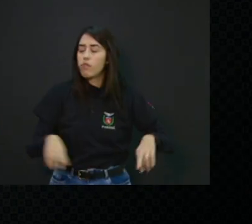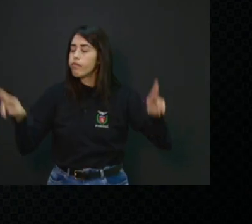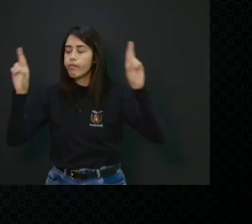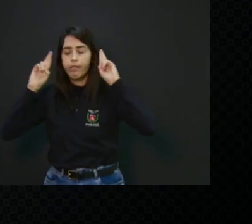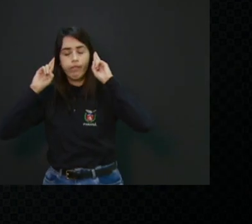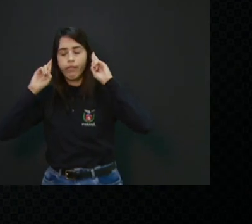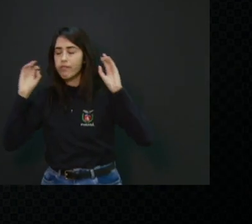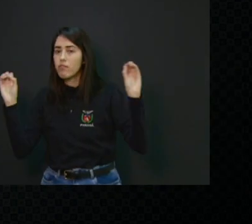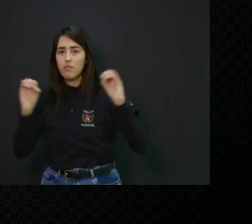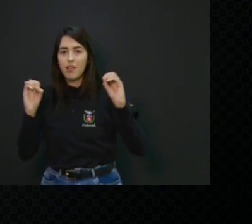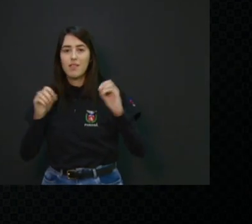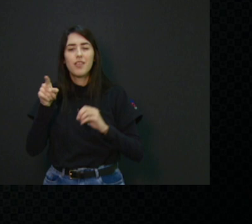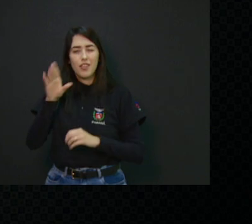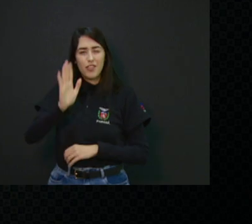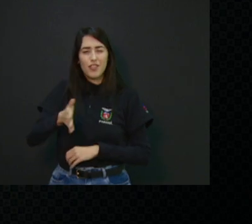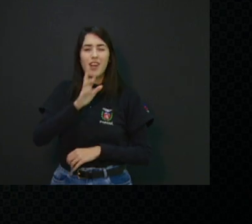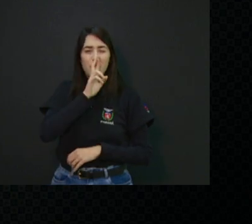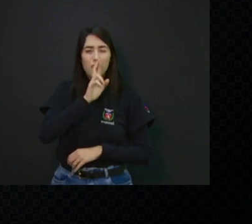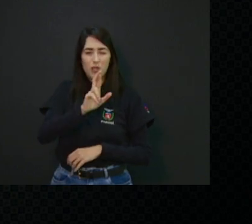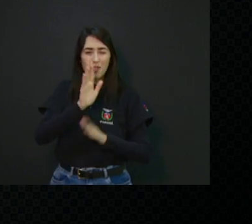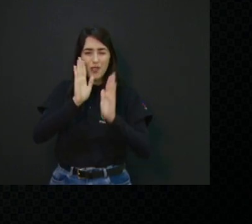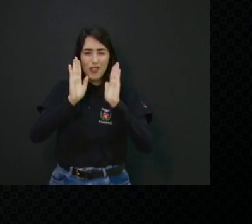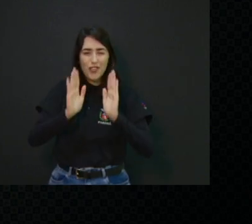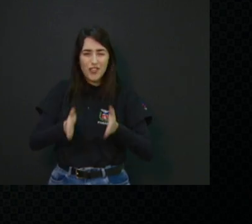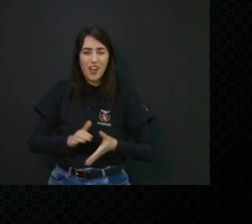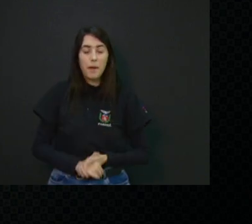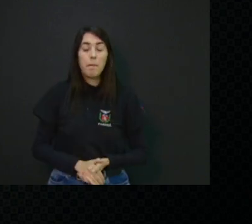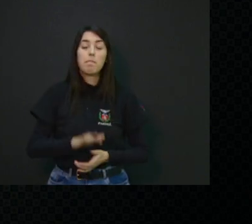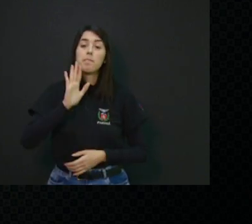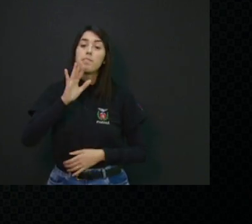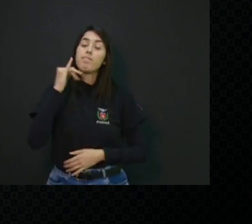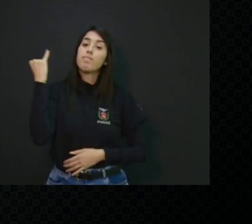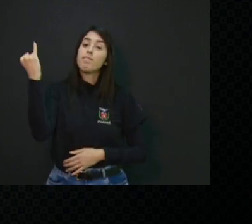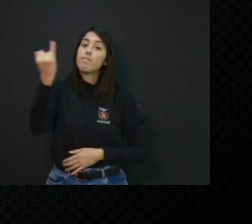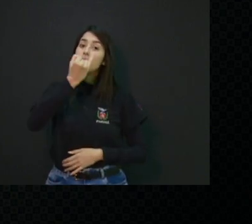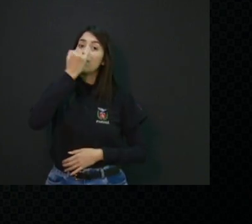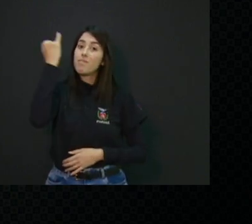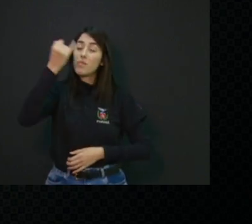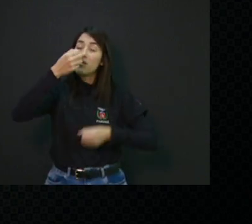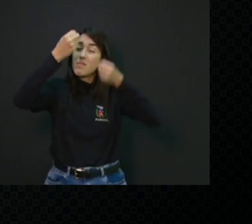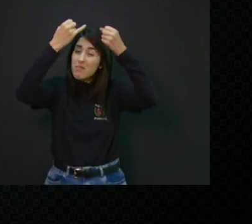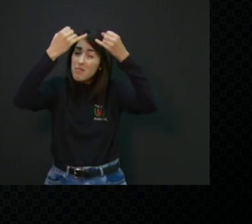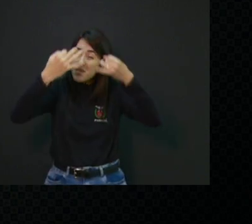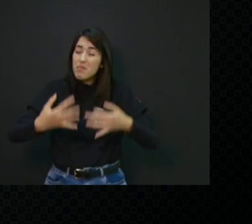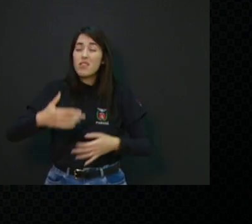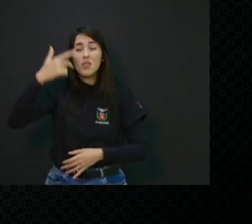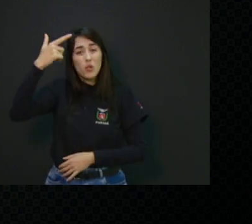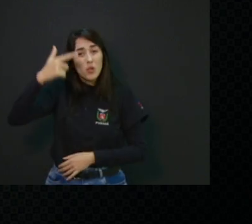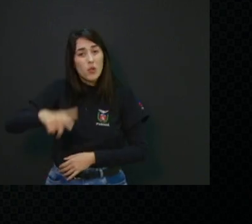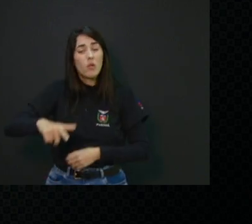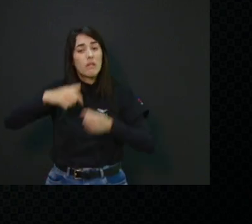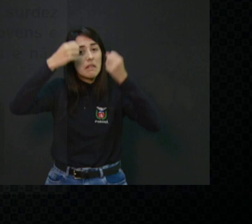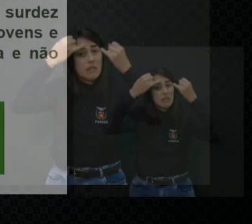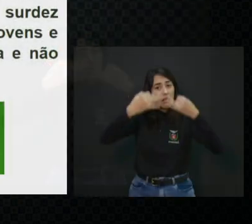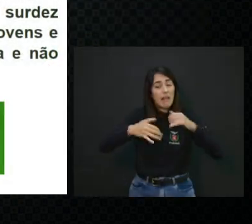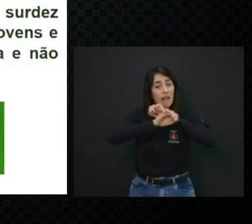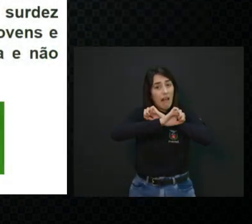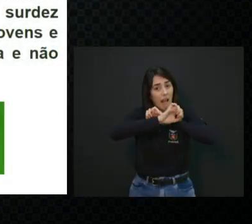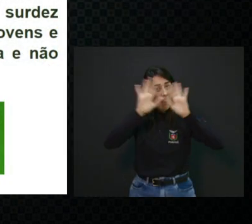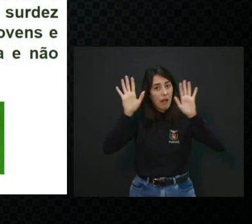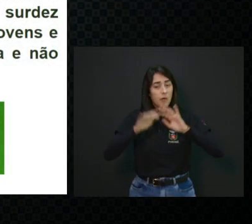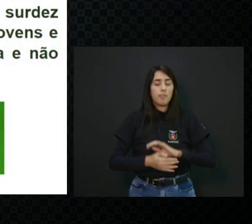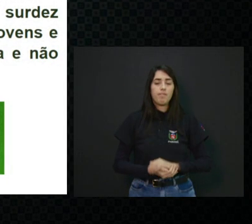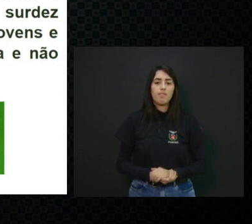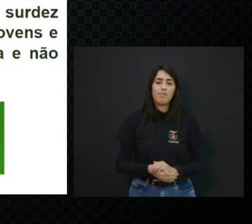de responder, né? Isso. Mas eu acho muito importante a gente frisar mais um pouquinho, né? Isso. É